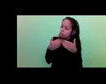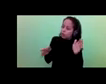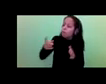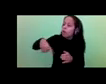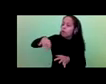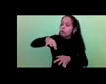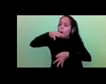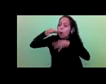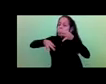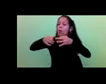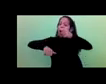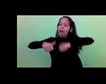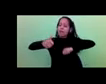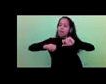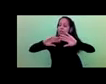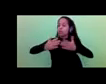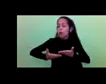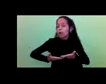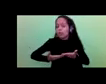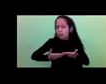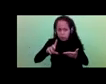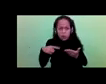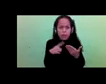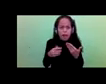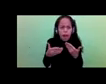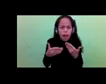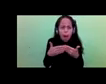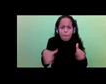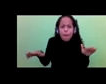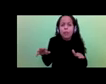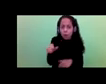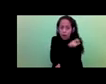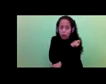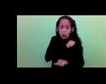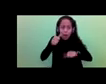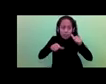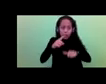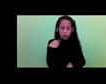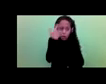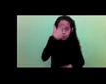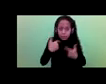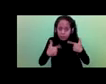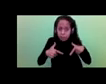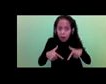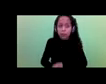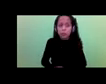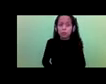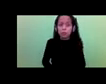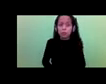própria escola, para criticar o nosso trabalho, para criticar as nossas